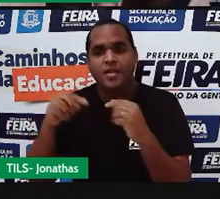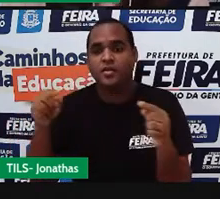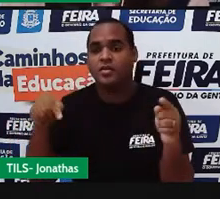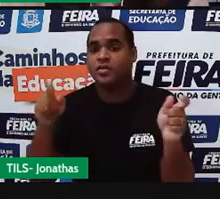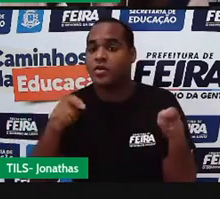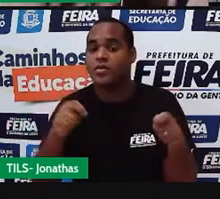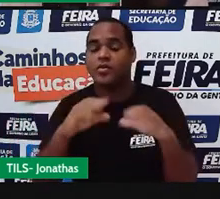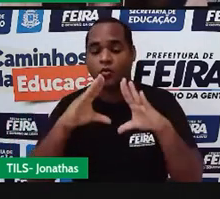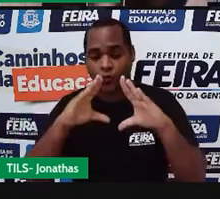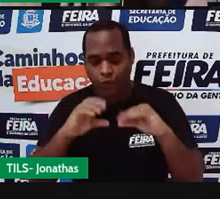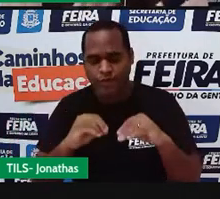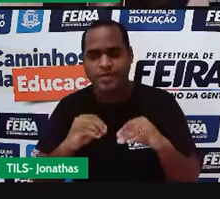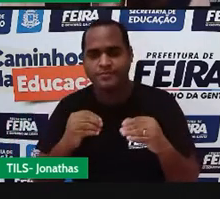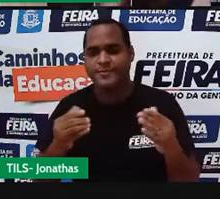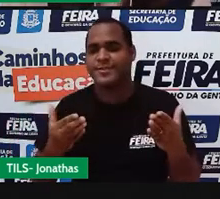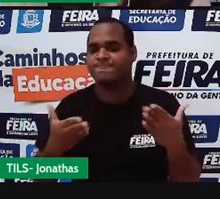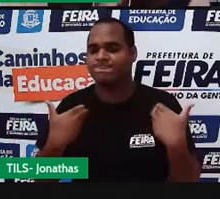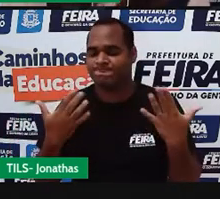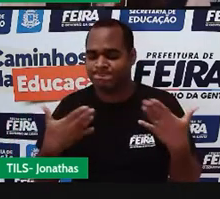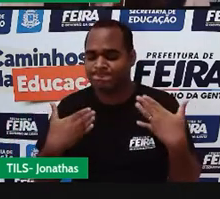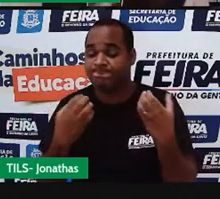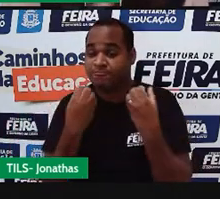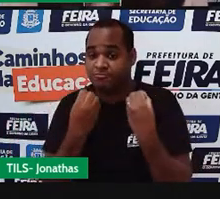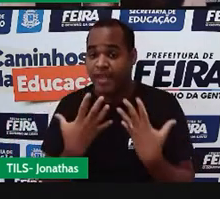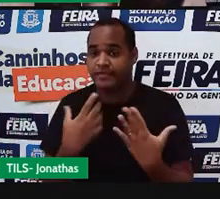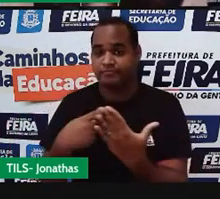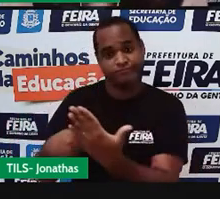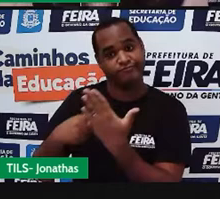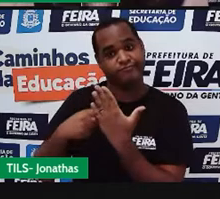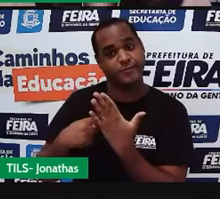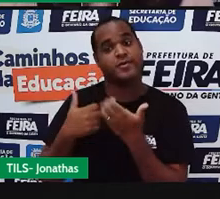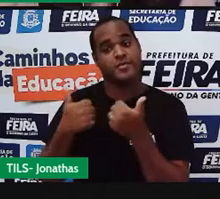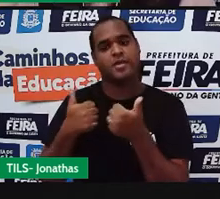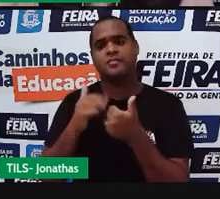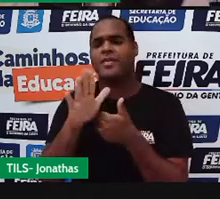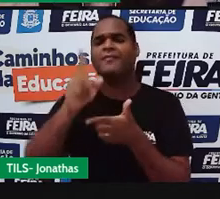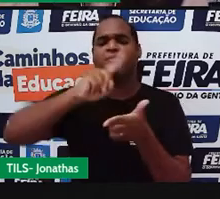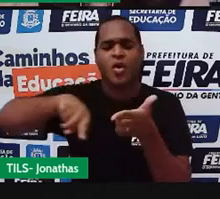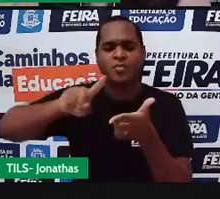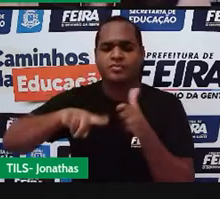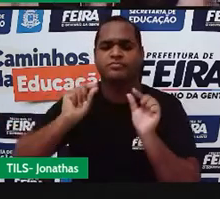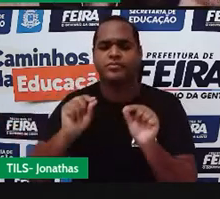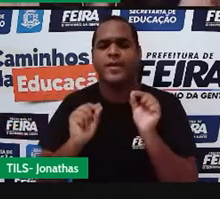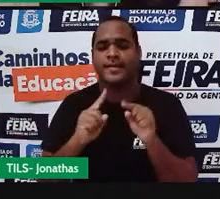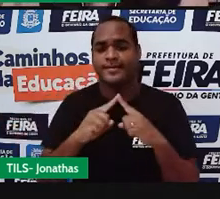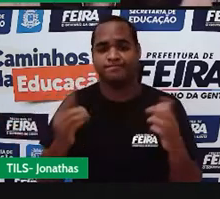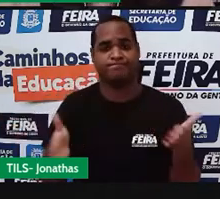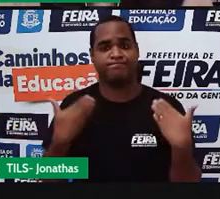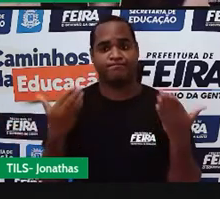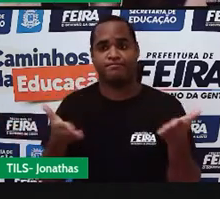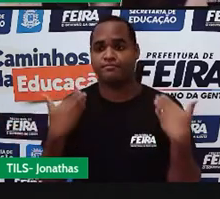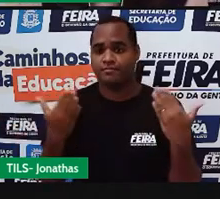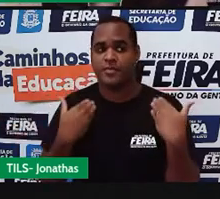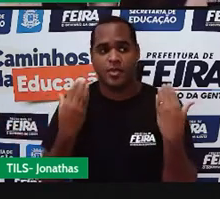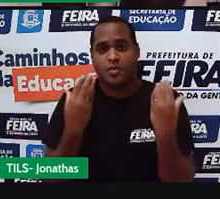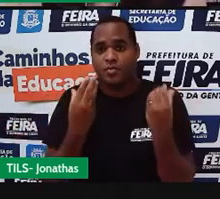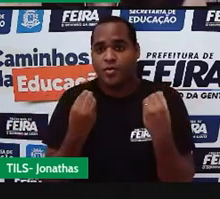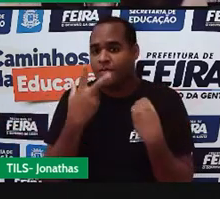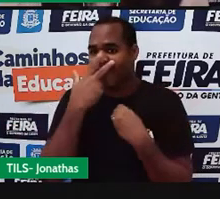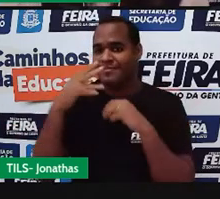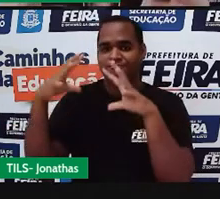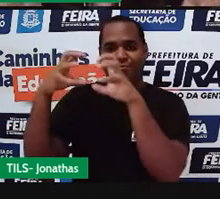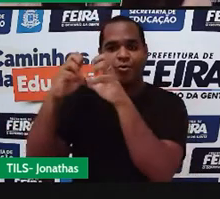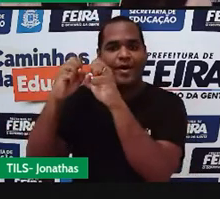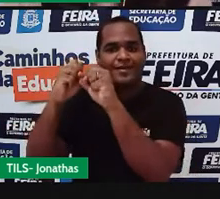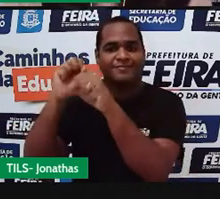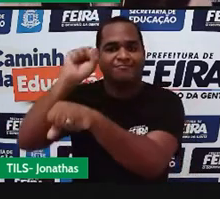manter aquecidos a noite então isso é bom para gente O problema é que esse calor tá ficando muito retido na